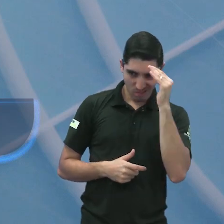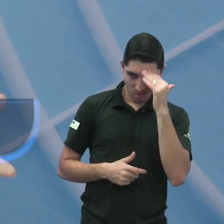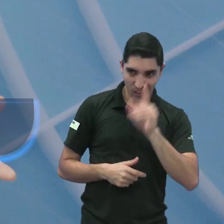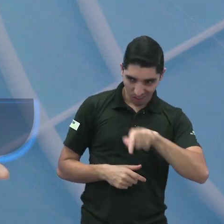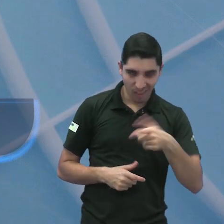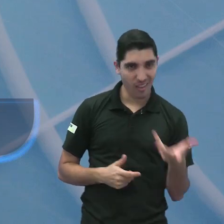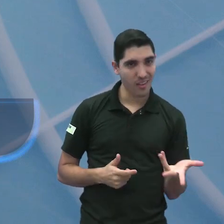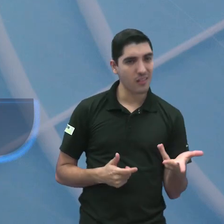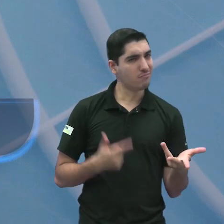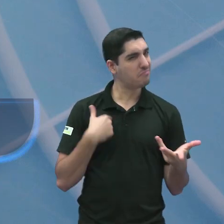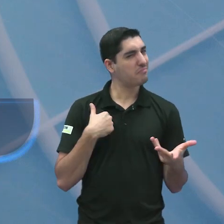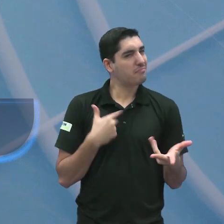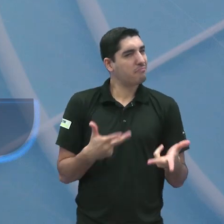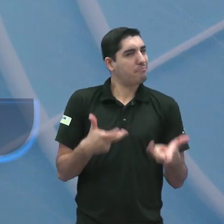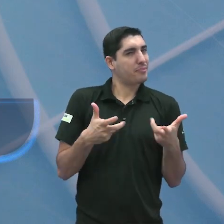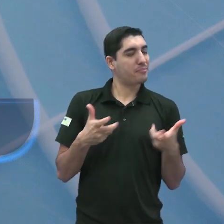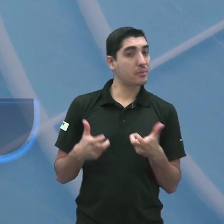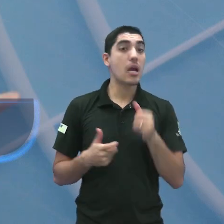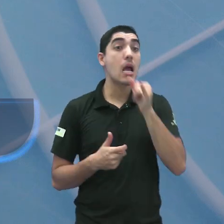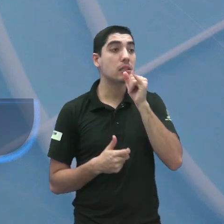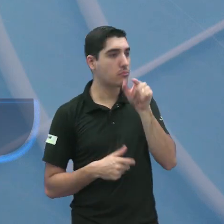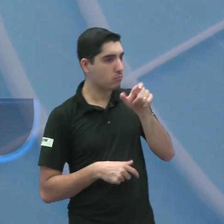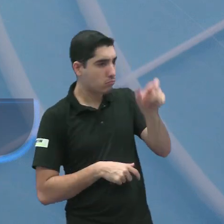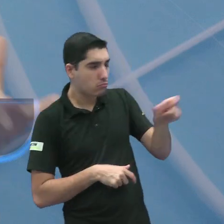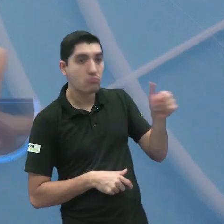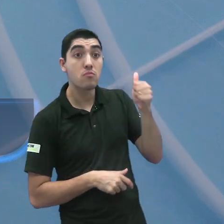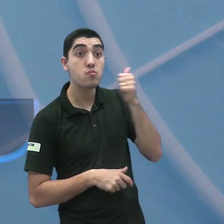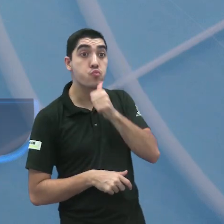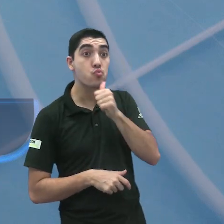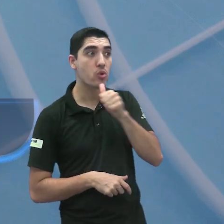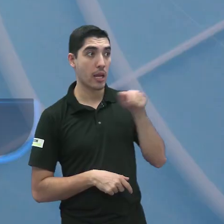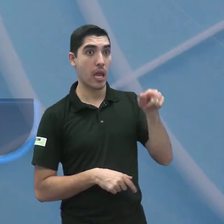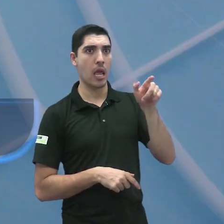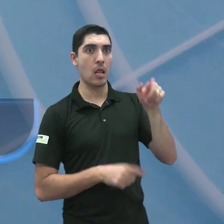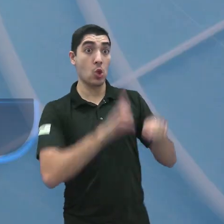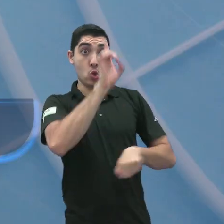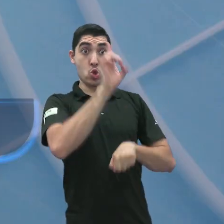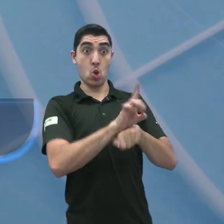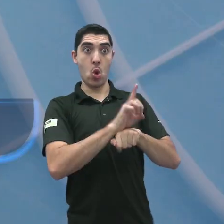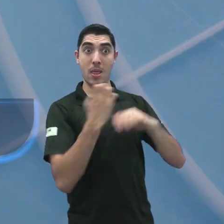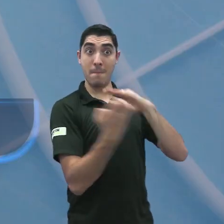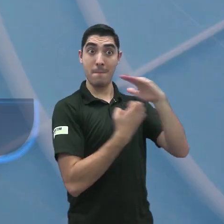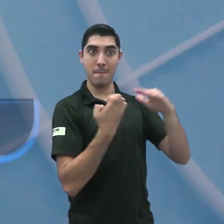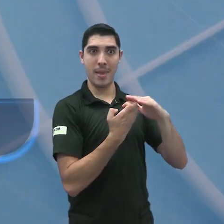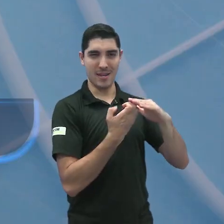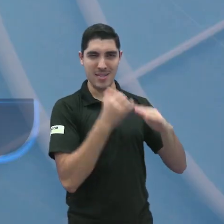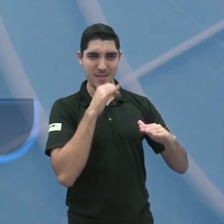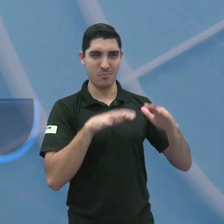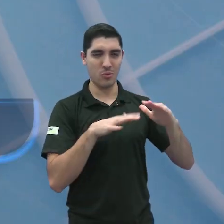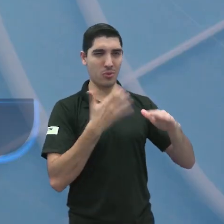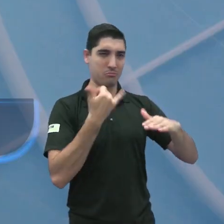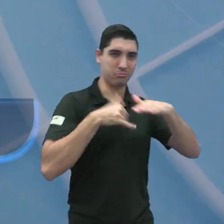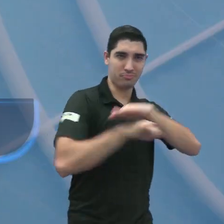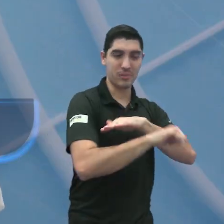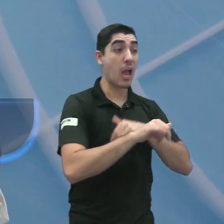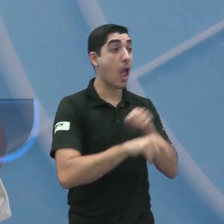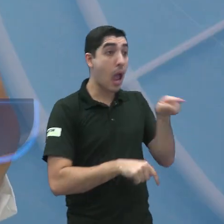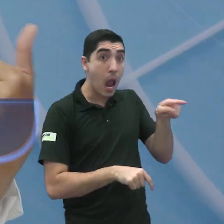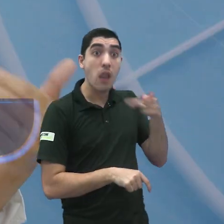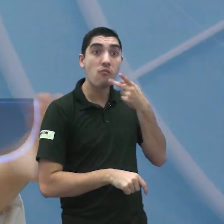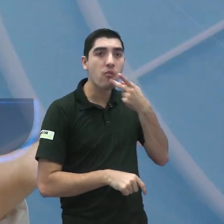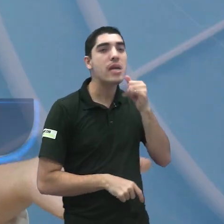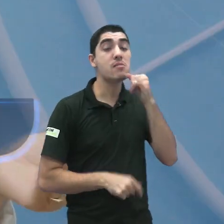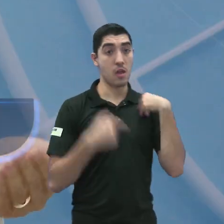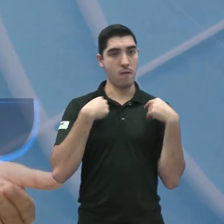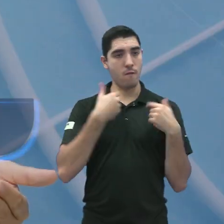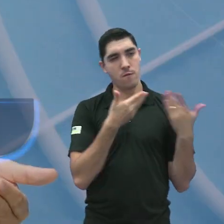ouço muitos relatos. Como eu apoio mulheres donas de startups, eu já vi casos até de falarem assim que quando vão em